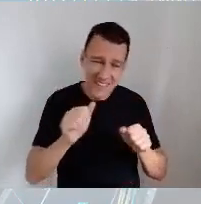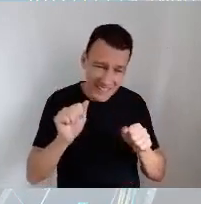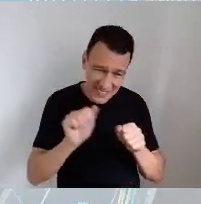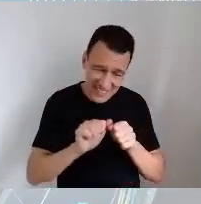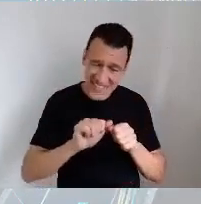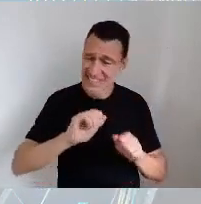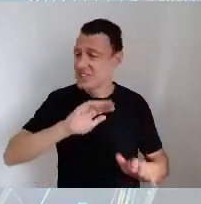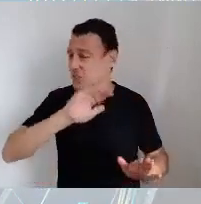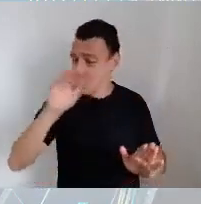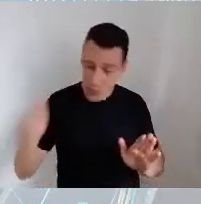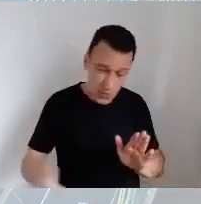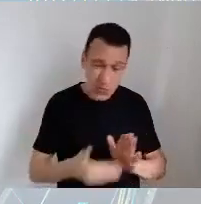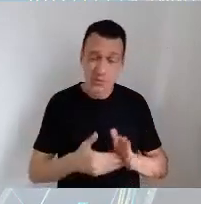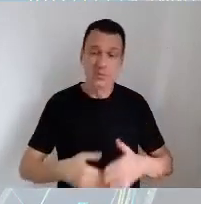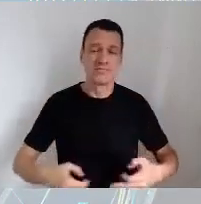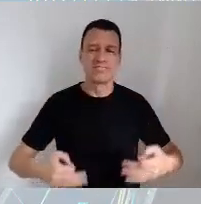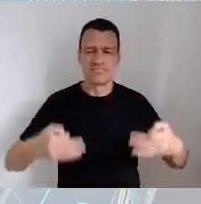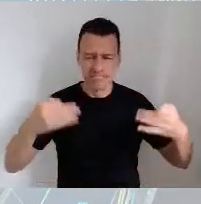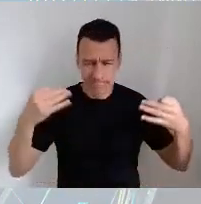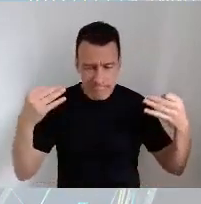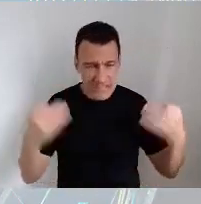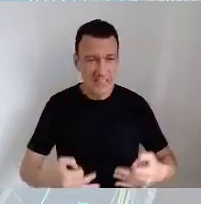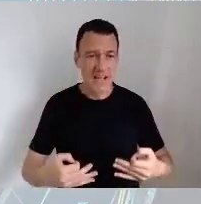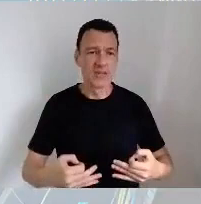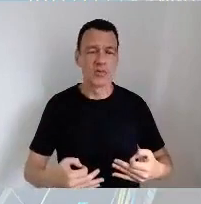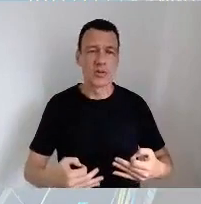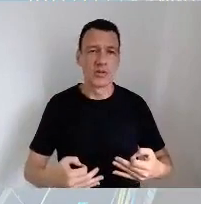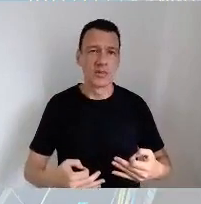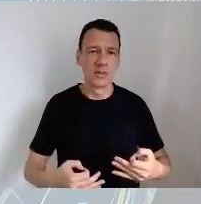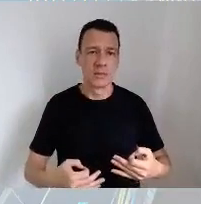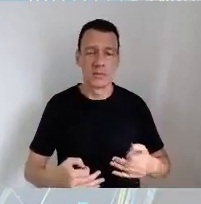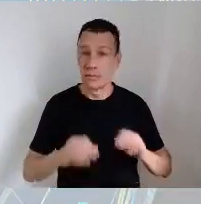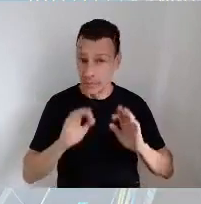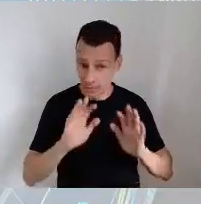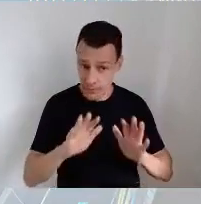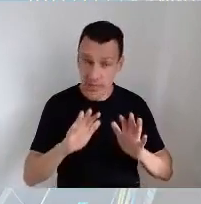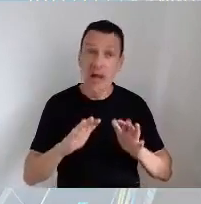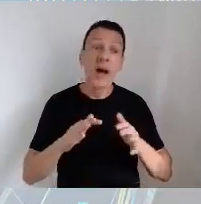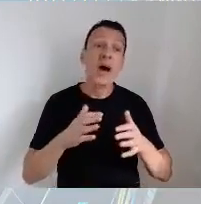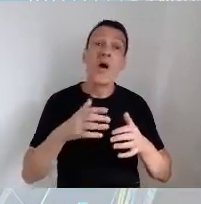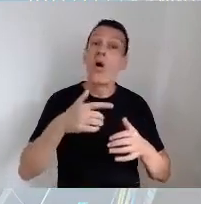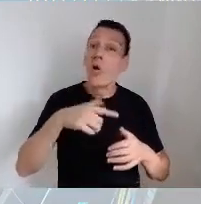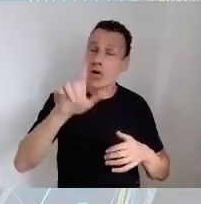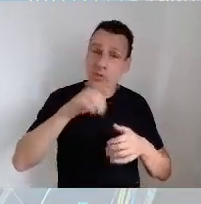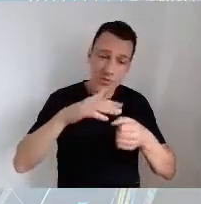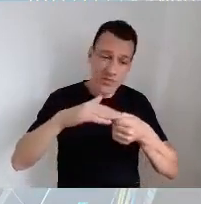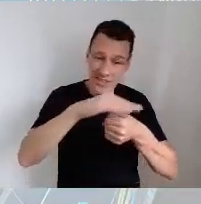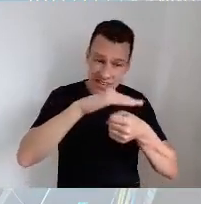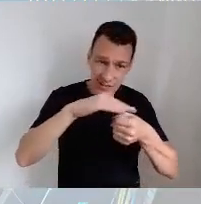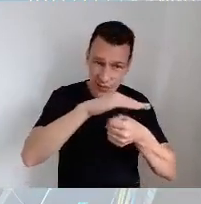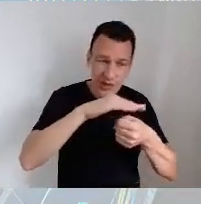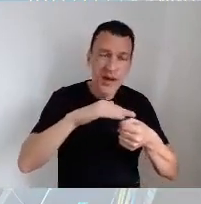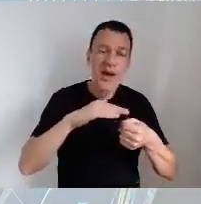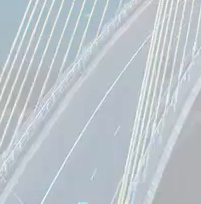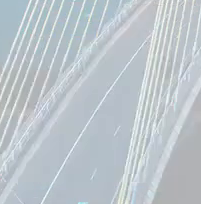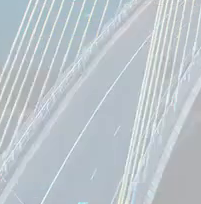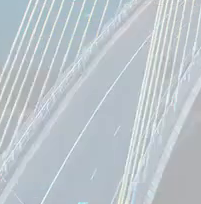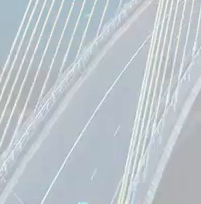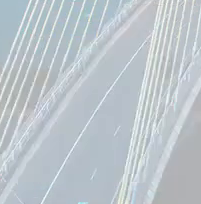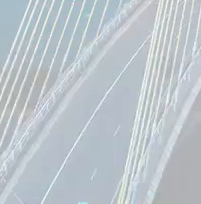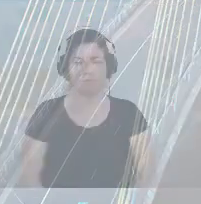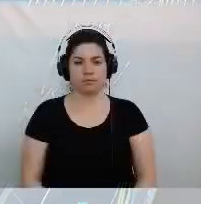e o Senor é o cara que entende que eventualmente é necessário fazer a coisa errada quando você